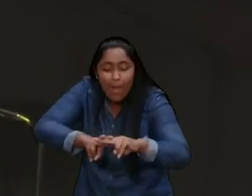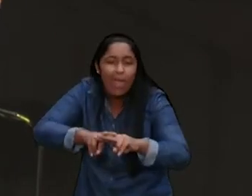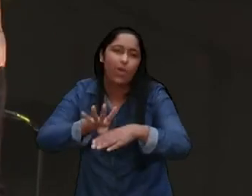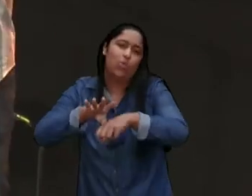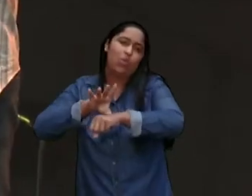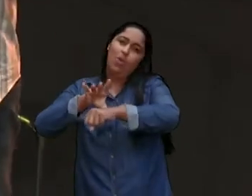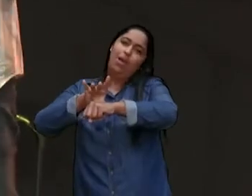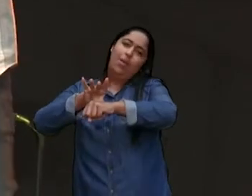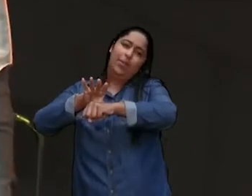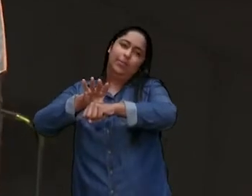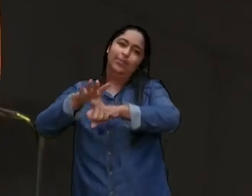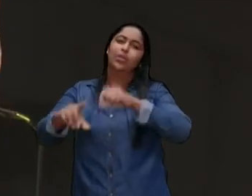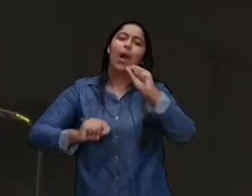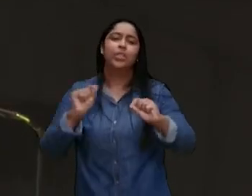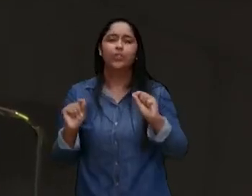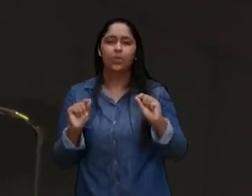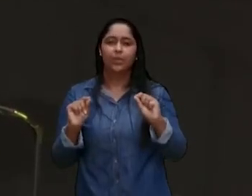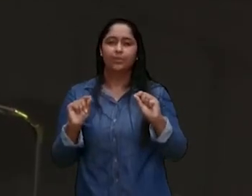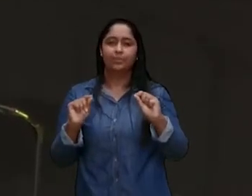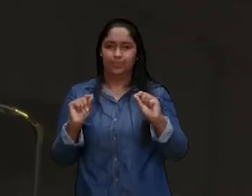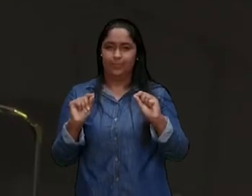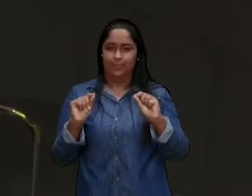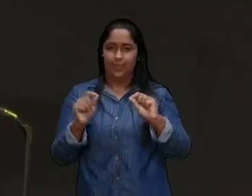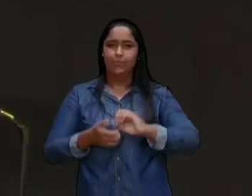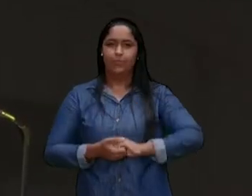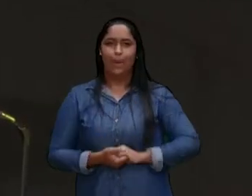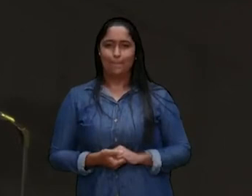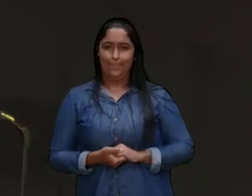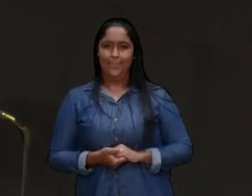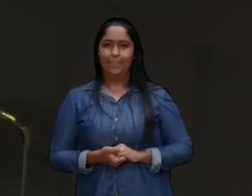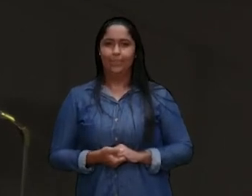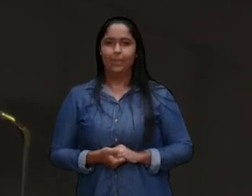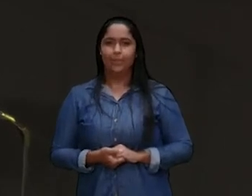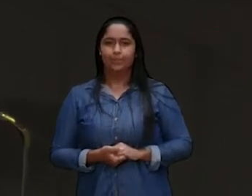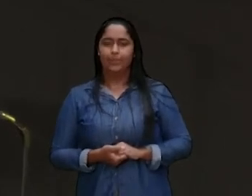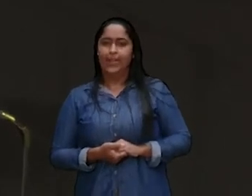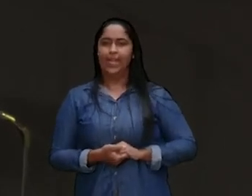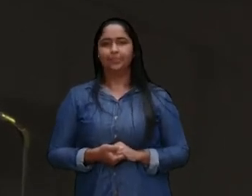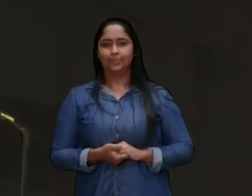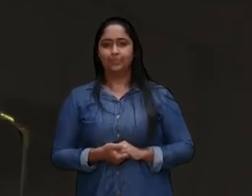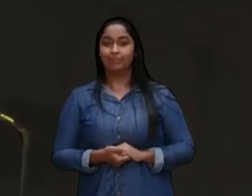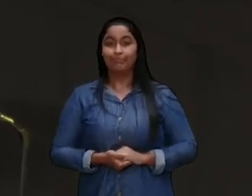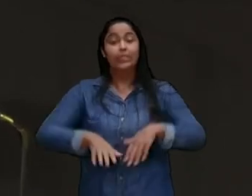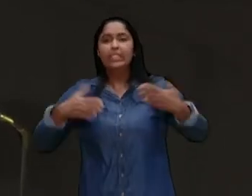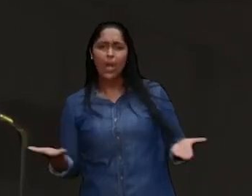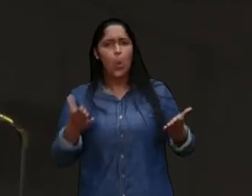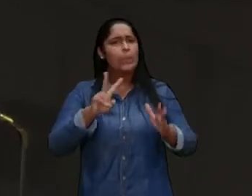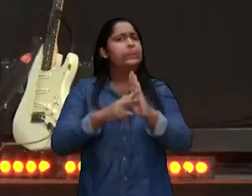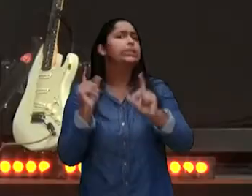pudim direito tá se olha só isso toda toda doença todo o problema é ação